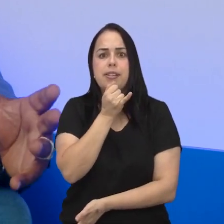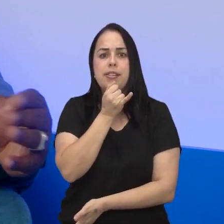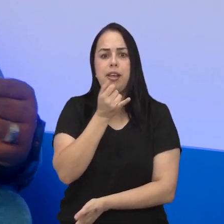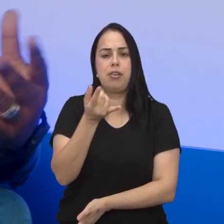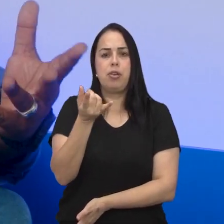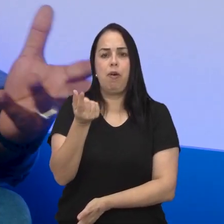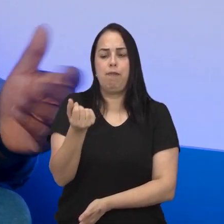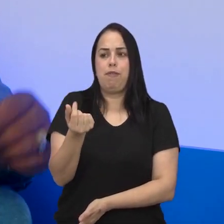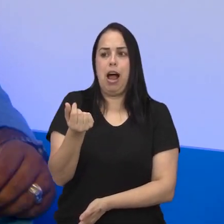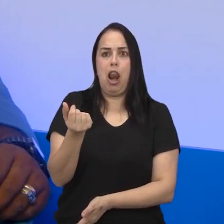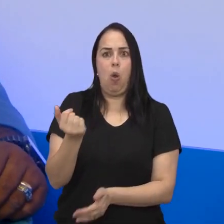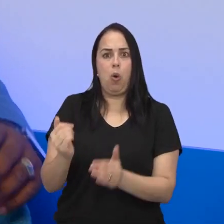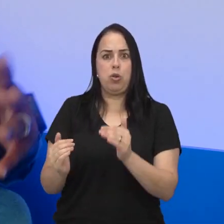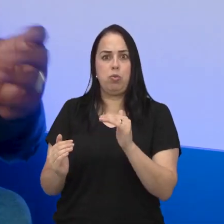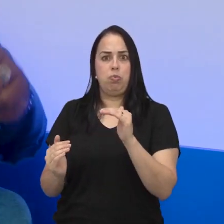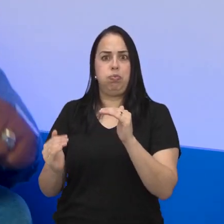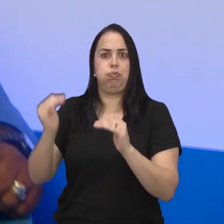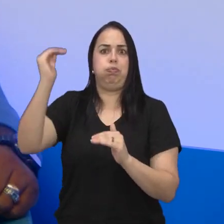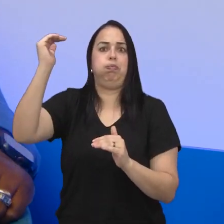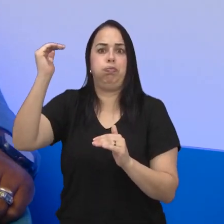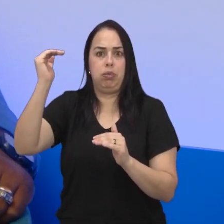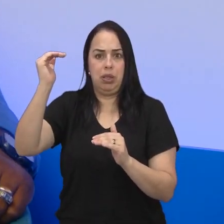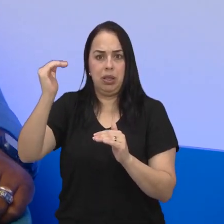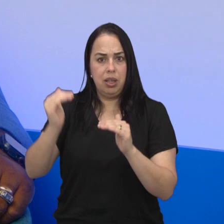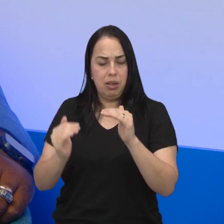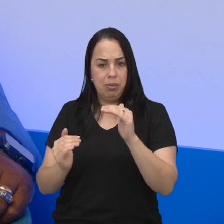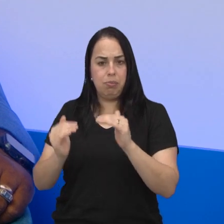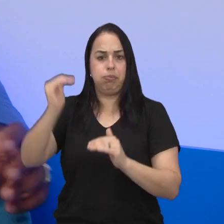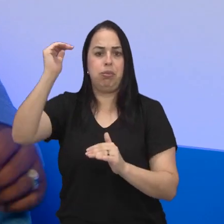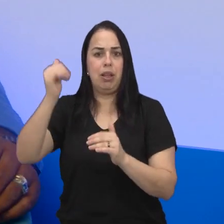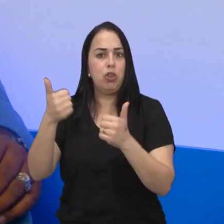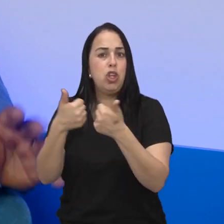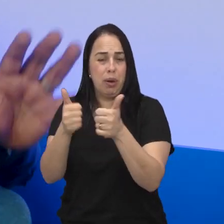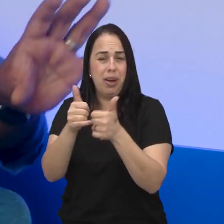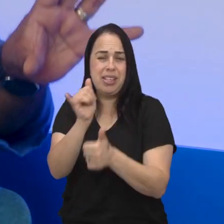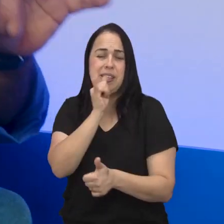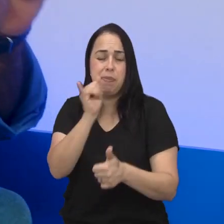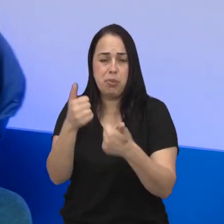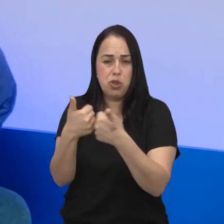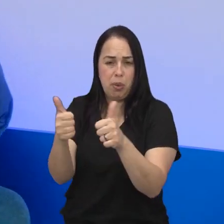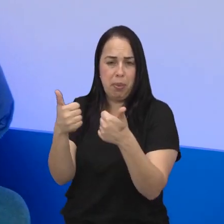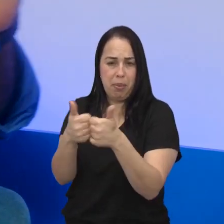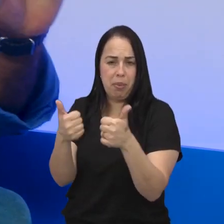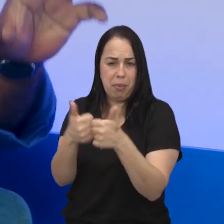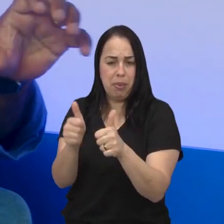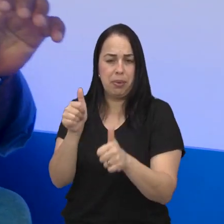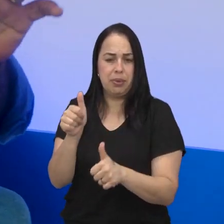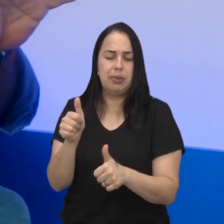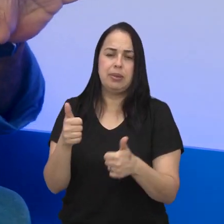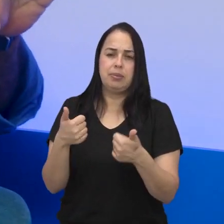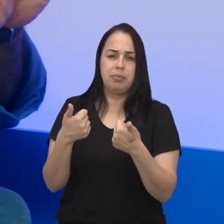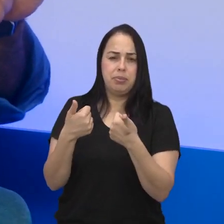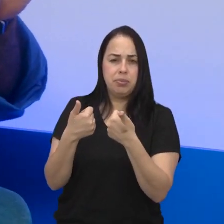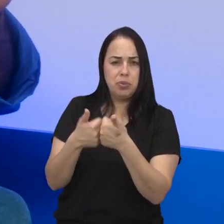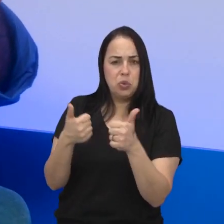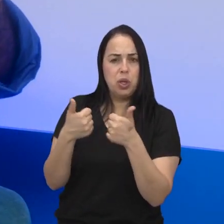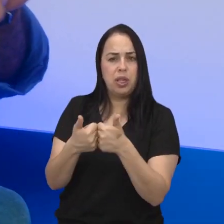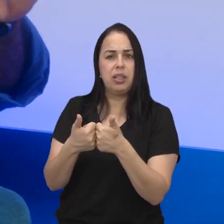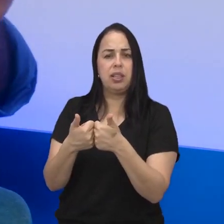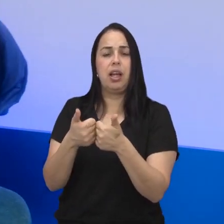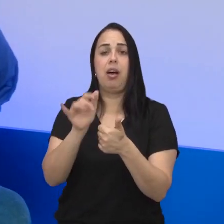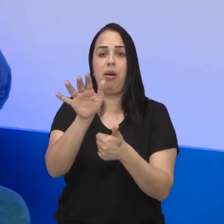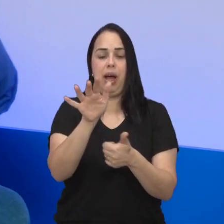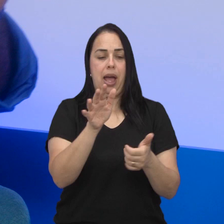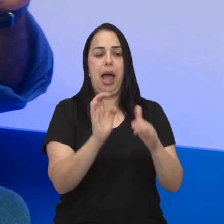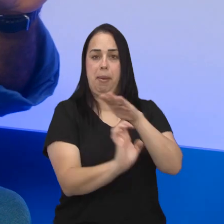por exemplo, um aumento de um preço no transporte, né? Um aumento, a empresa passou a ser, né? Sofreu